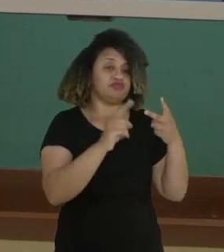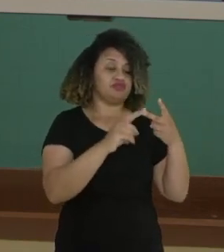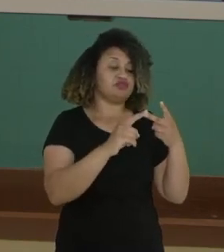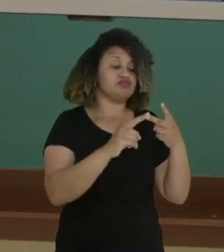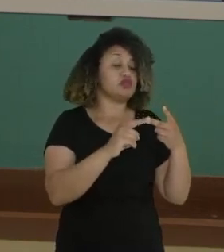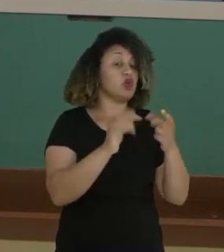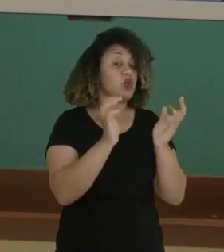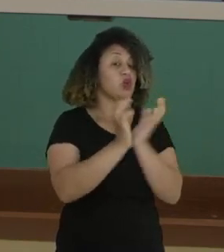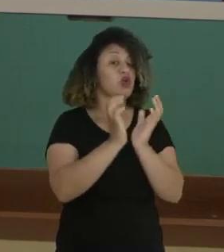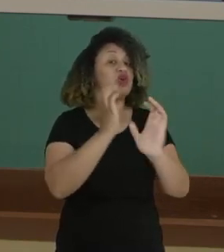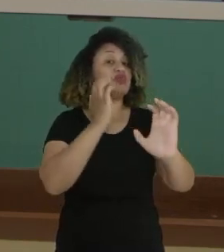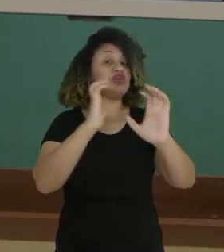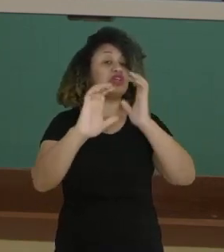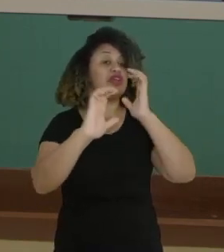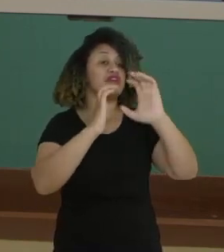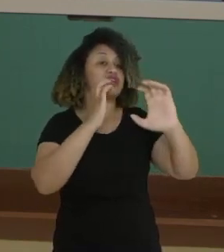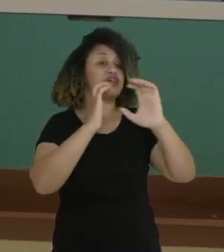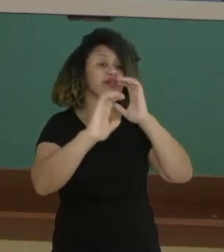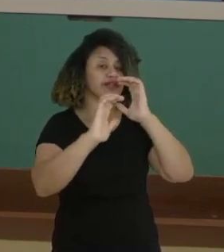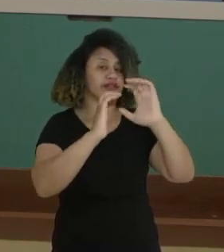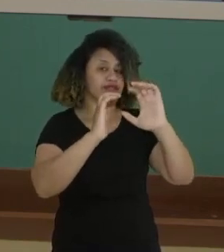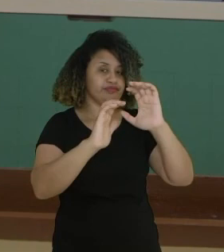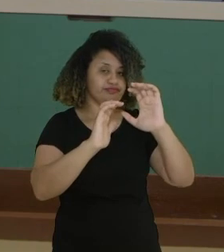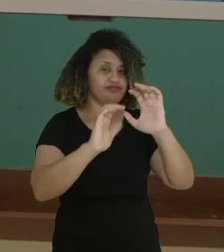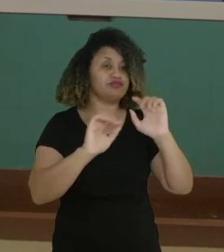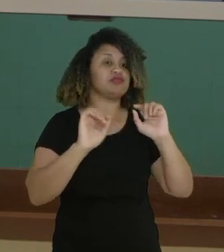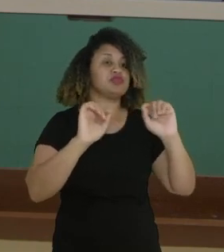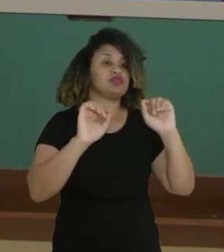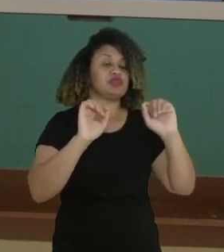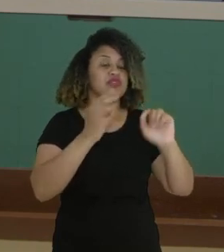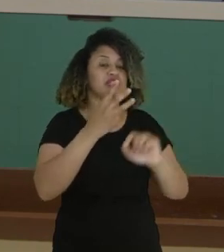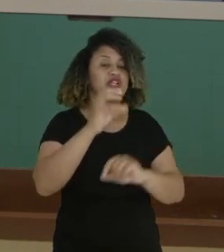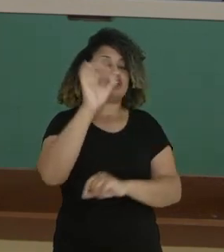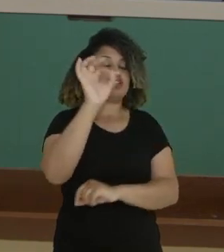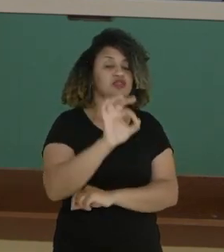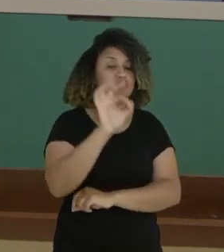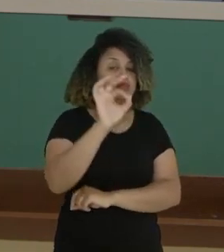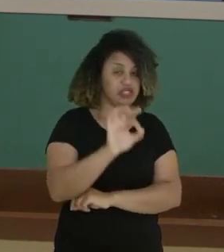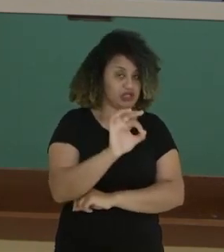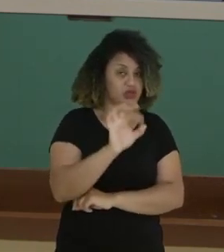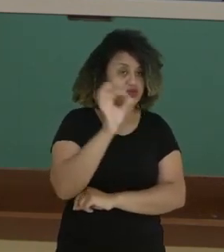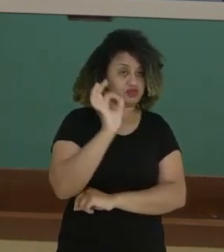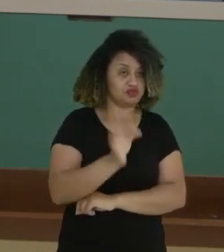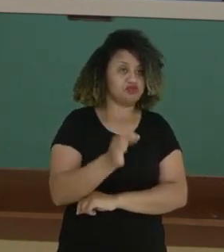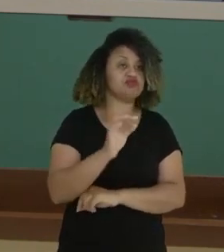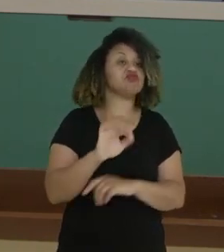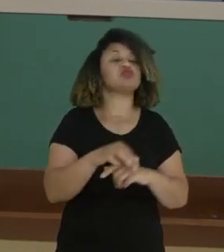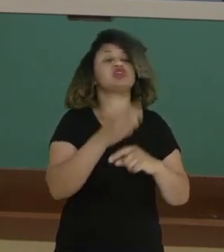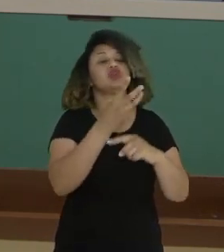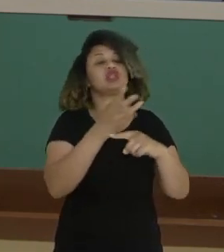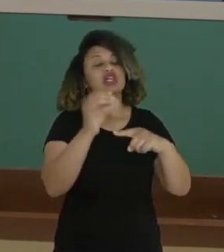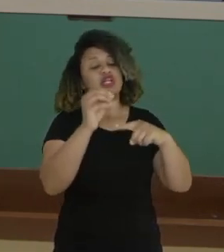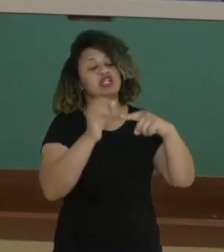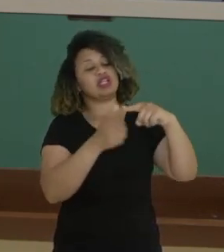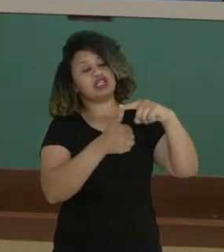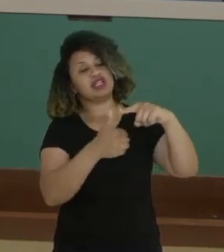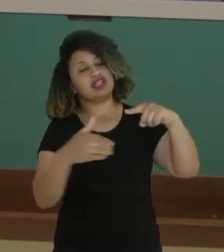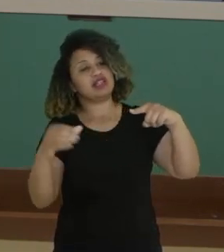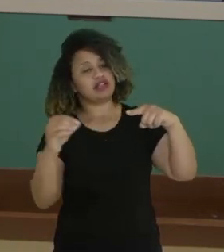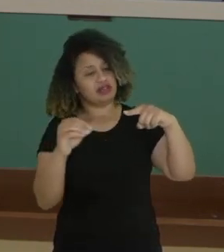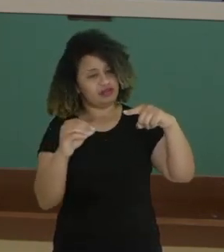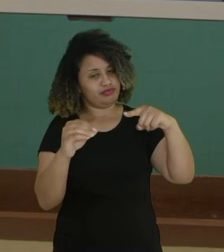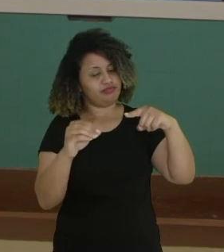canto? O grupo do canto lá, ó. 30% de 60. Então, 30% é 30